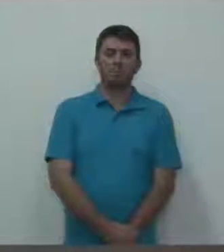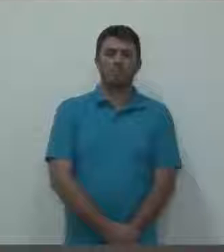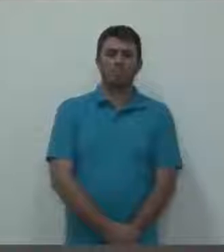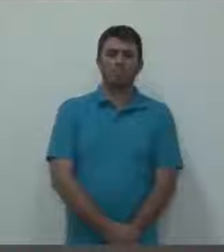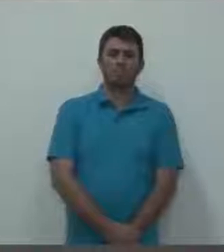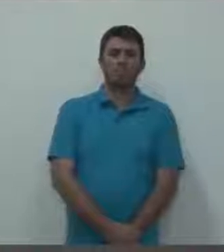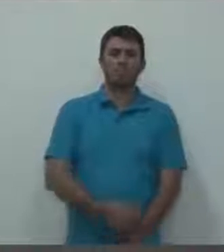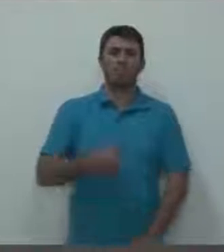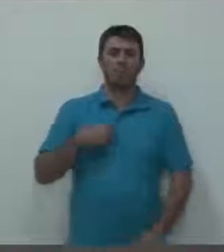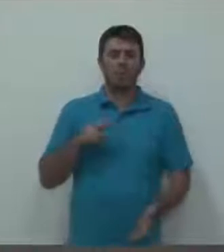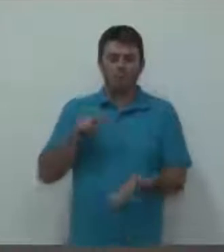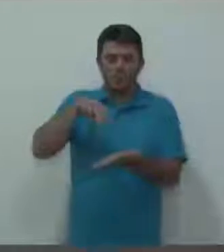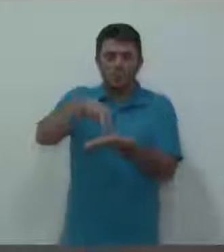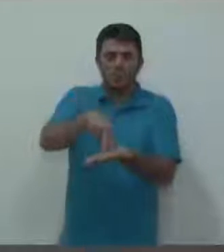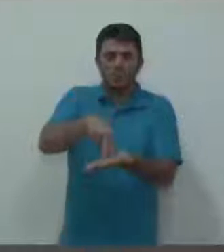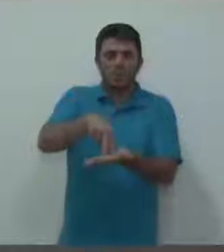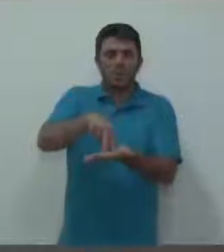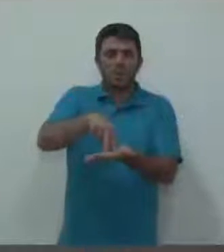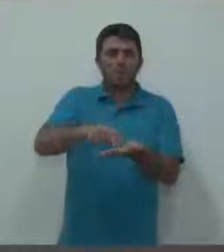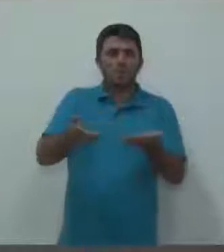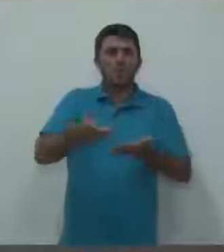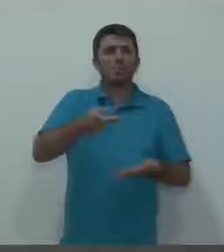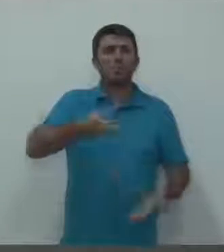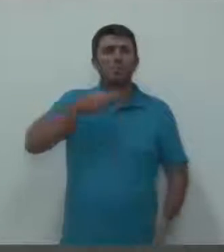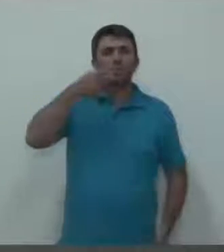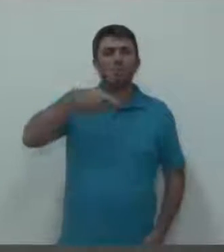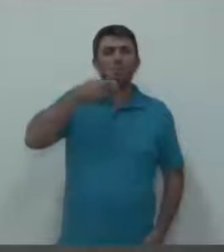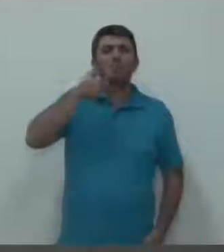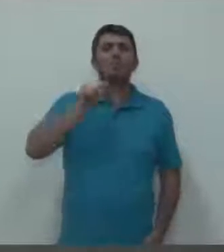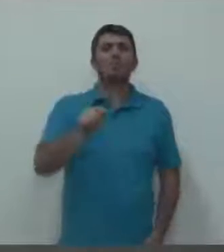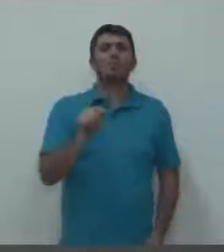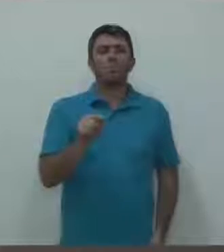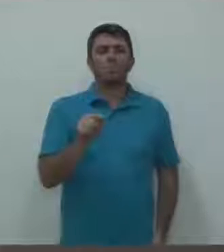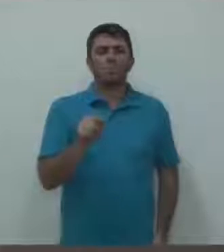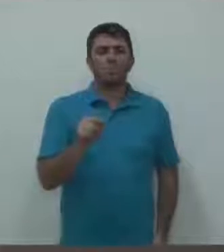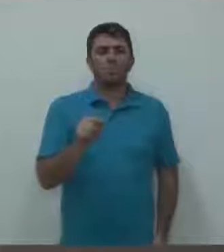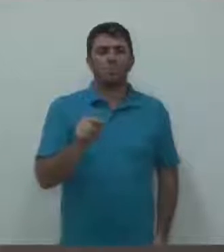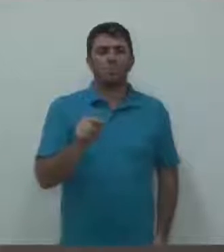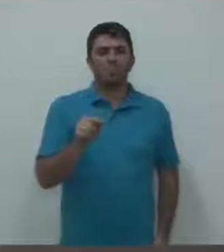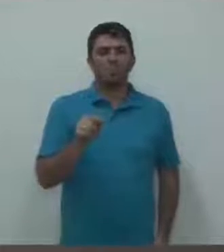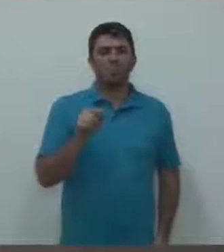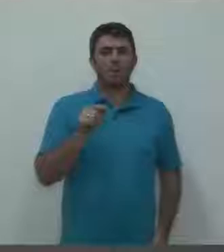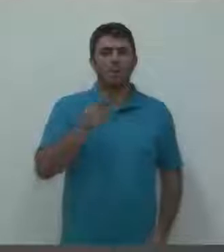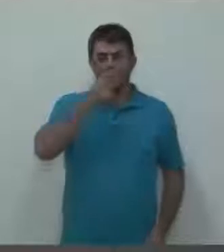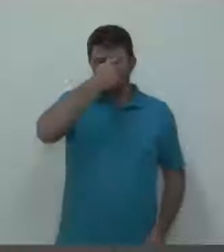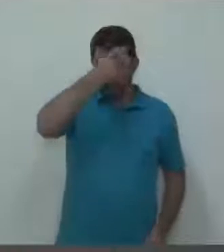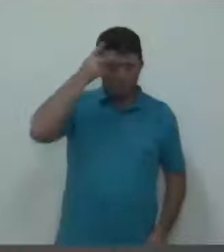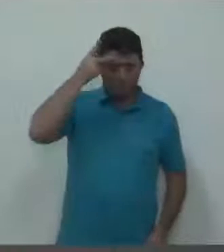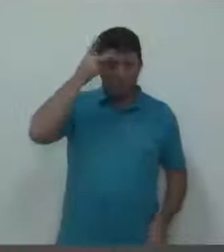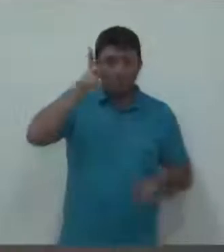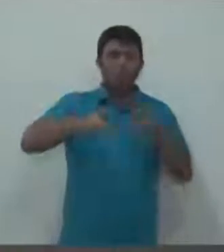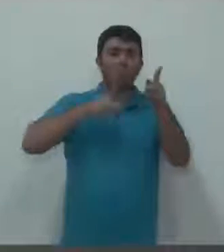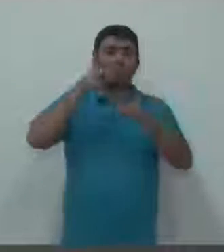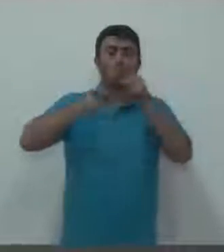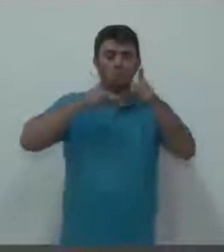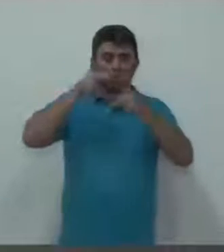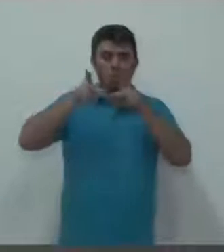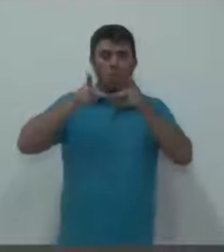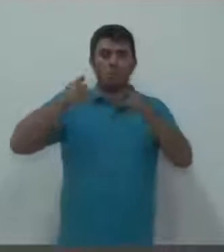só subi aqui para falar o seguinte, foi feito, né, igual eu falei, foi a participação da população,